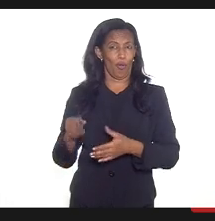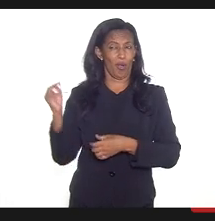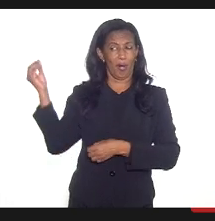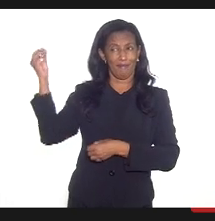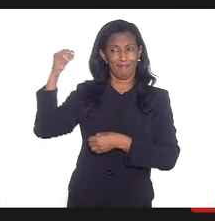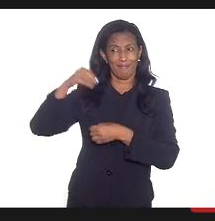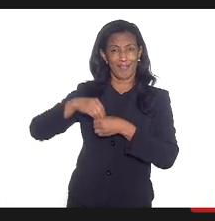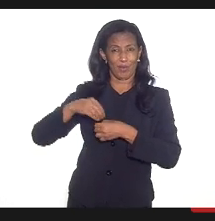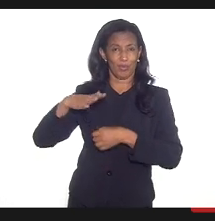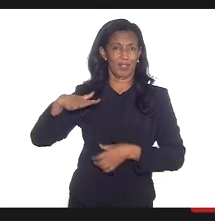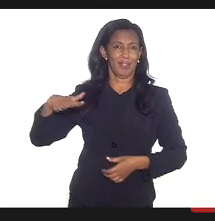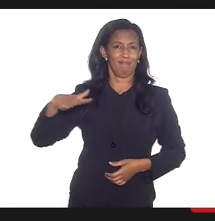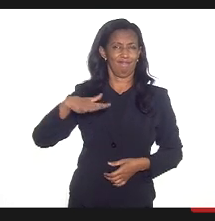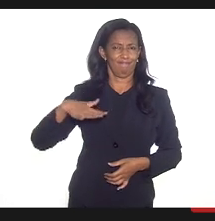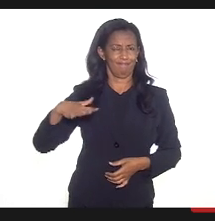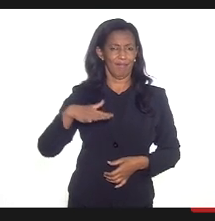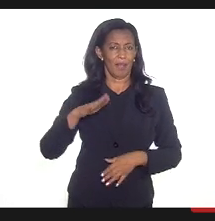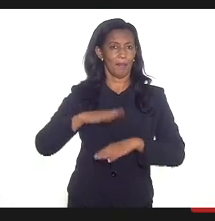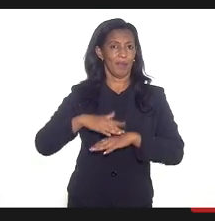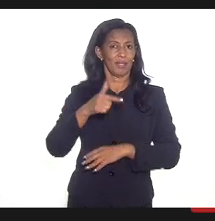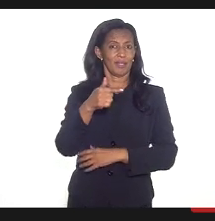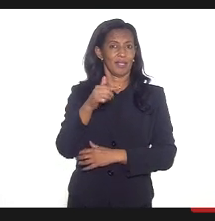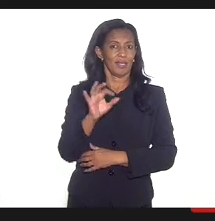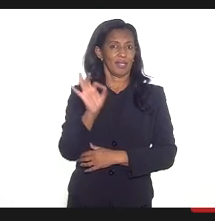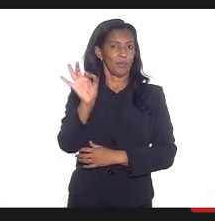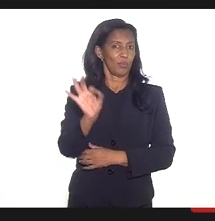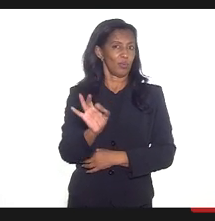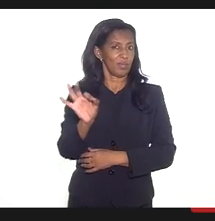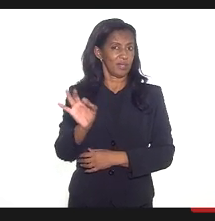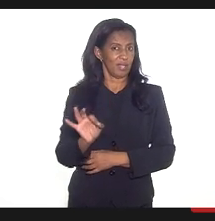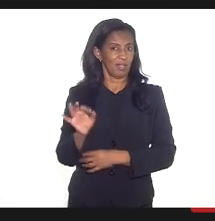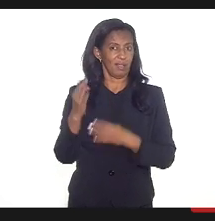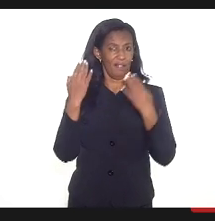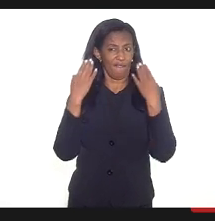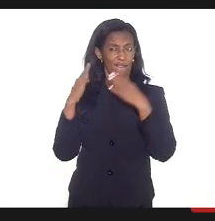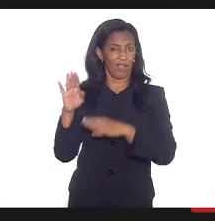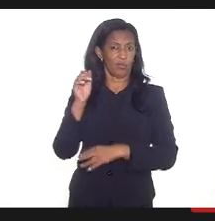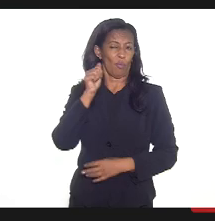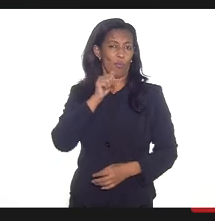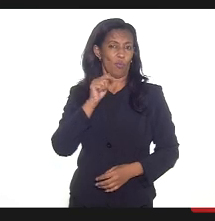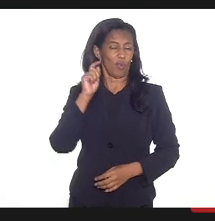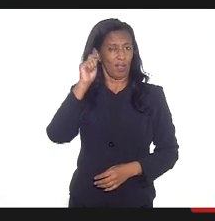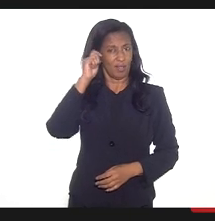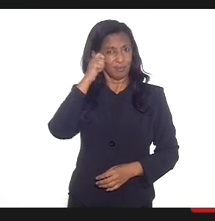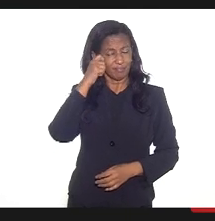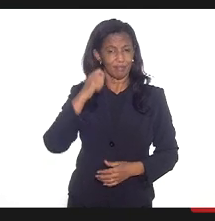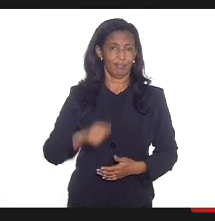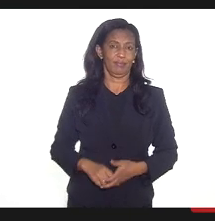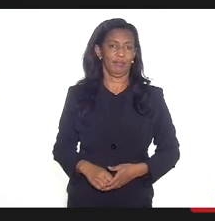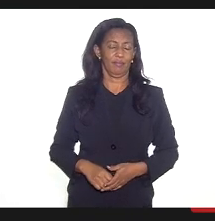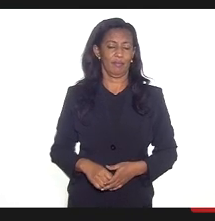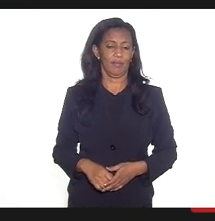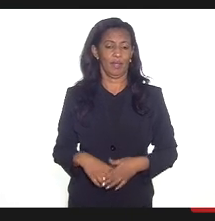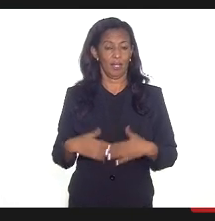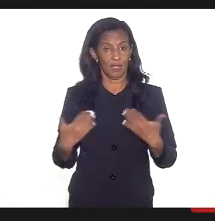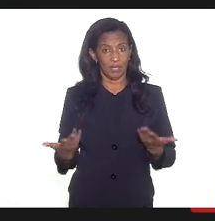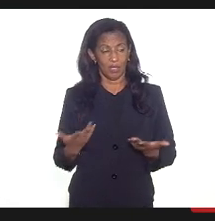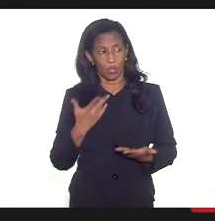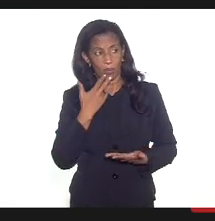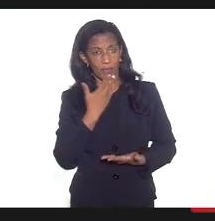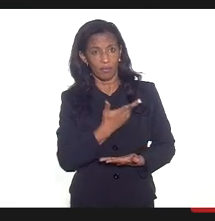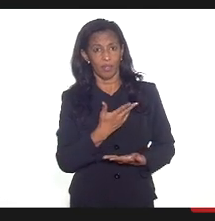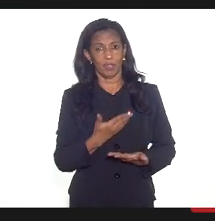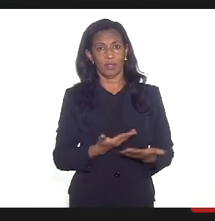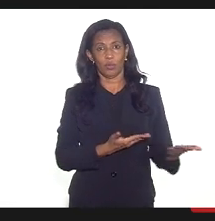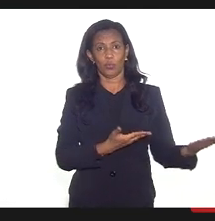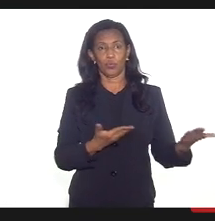dessa centralidade. Porque mais de 70% dessas vítimas são mulheres negras. Então, para fazer esse uso dessa